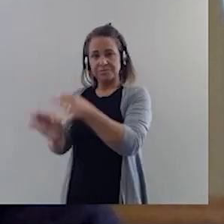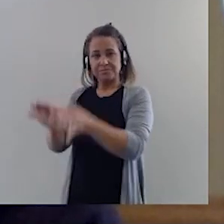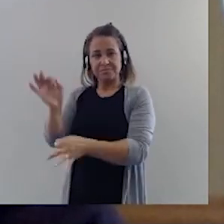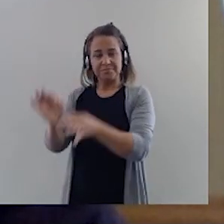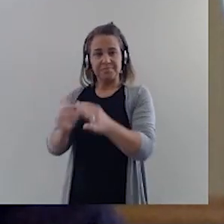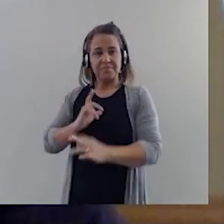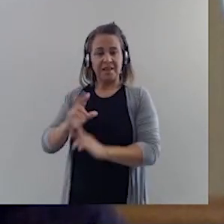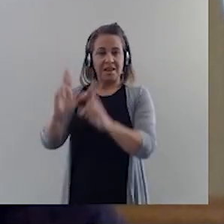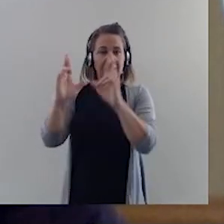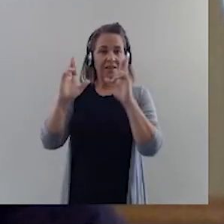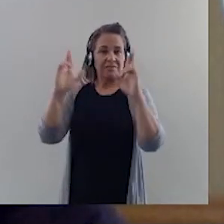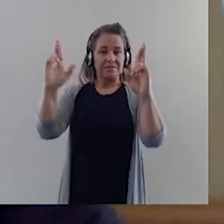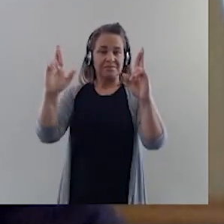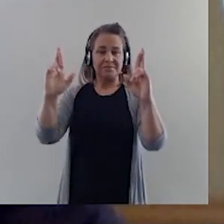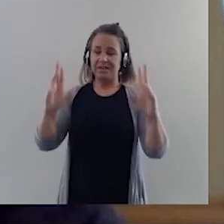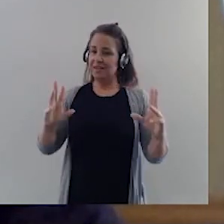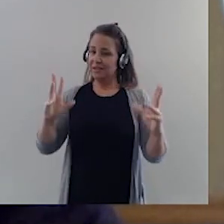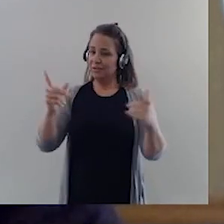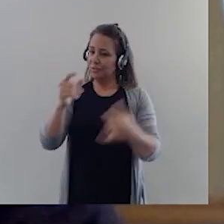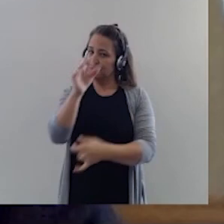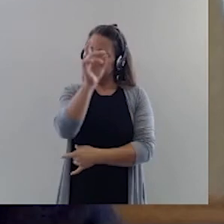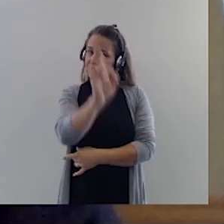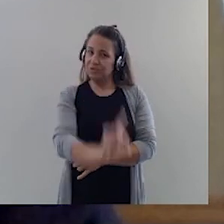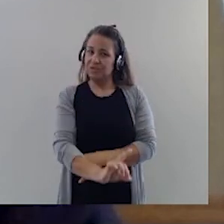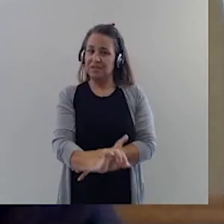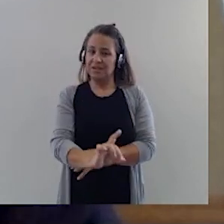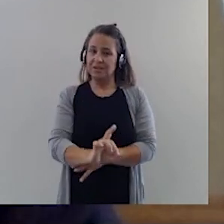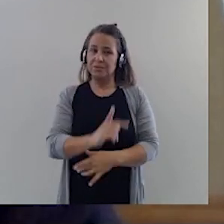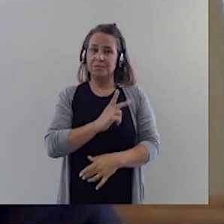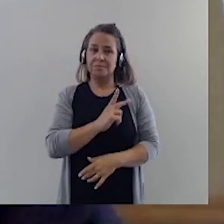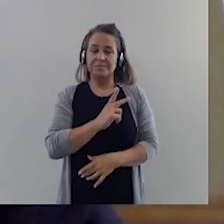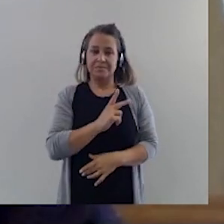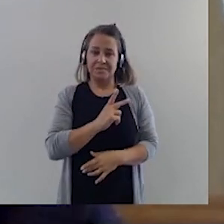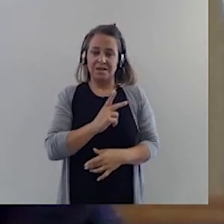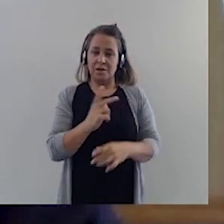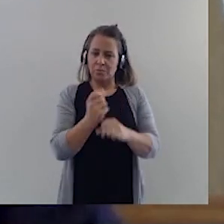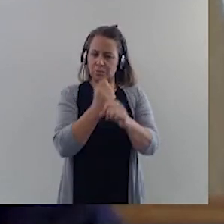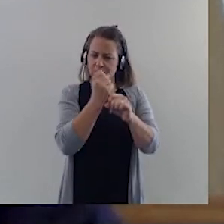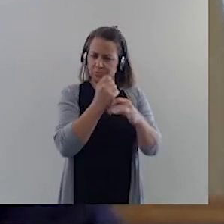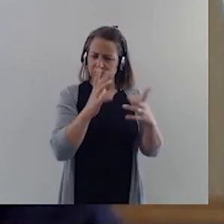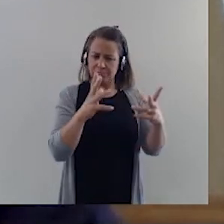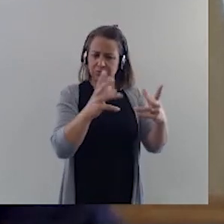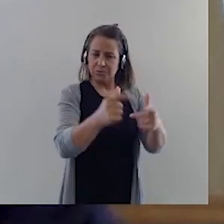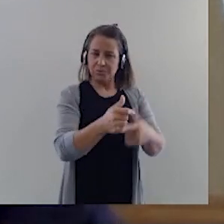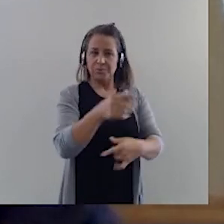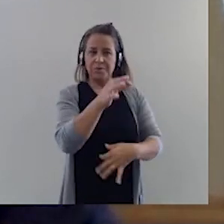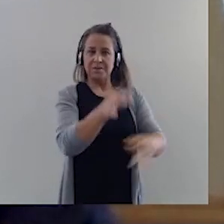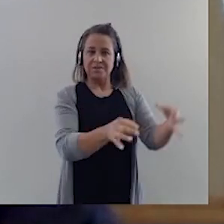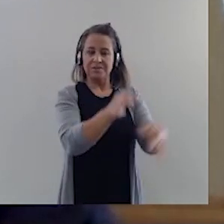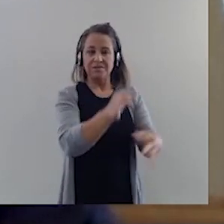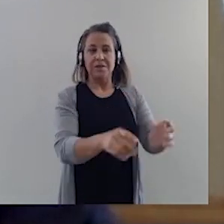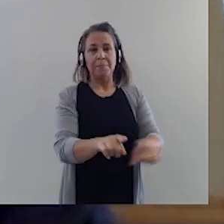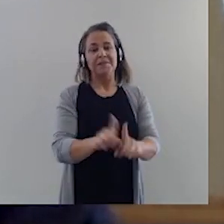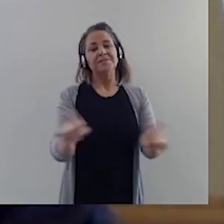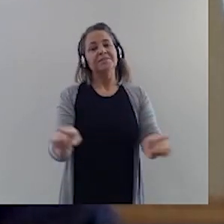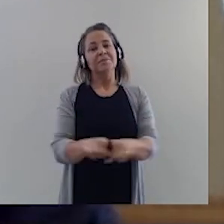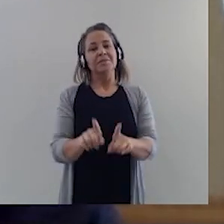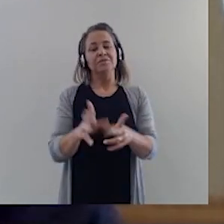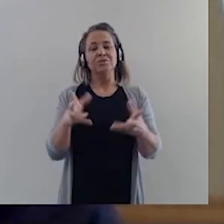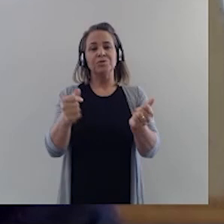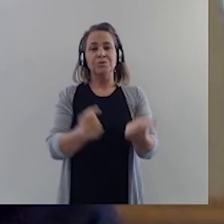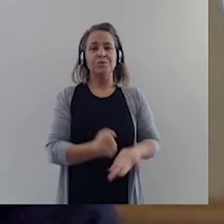referência em todo o direito privado. É um construtor não só da jurisprudência, mas também da doutrina